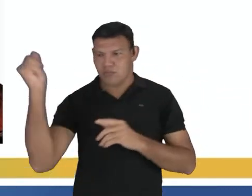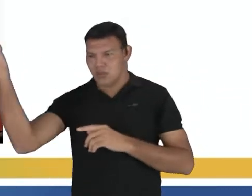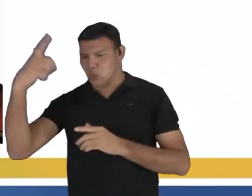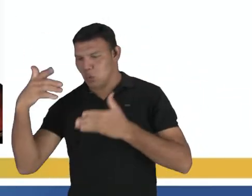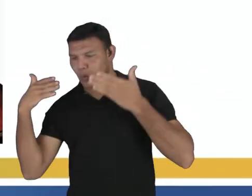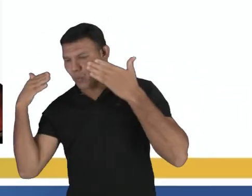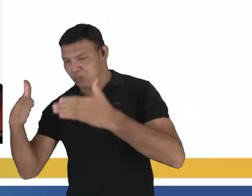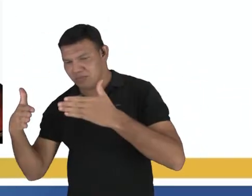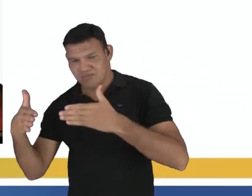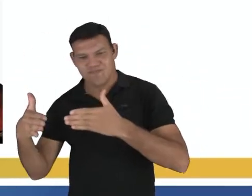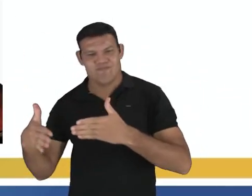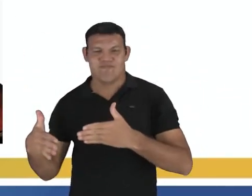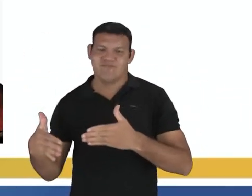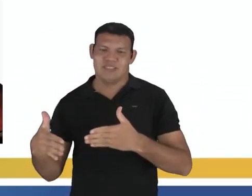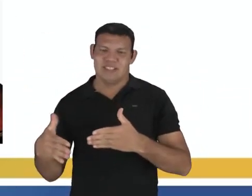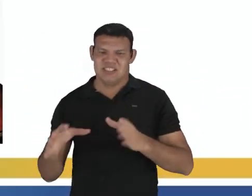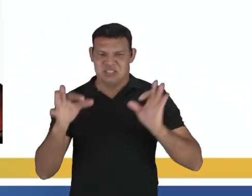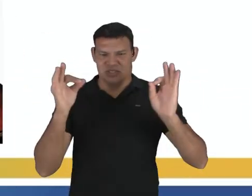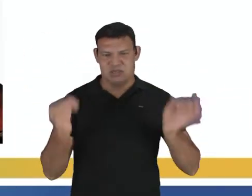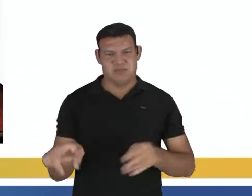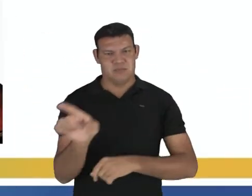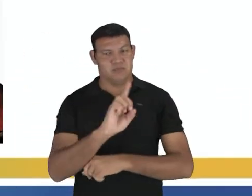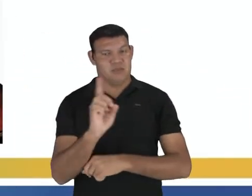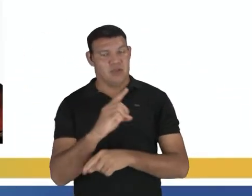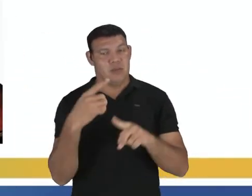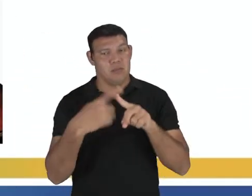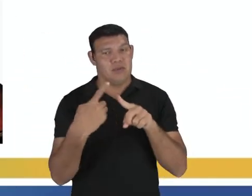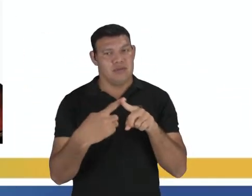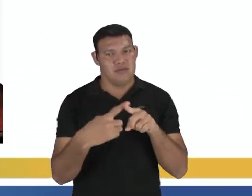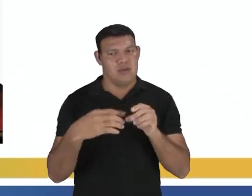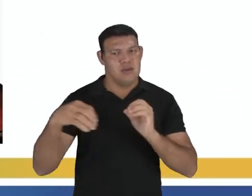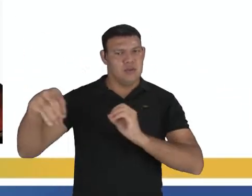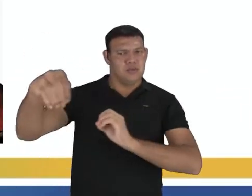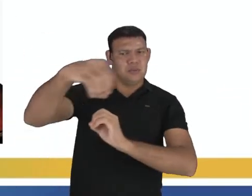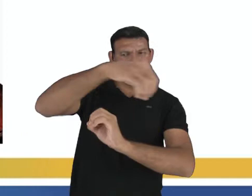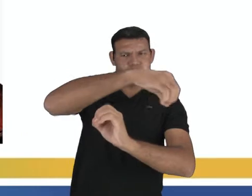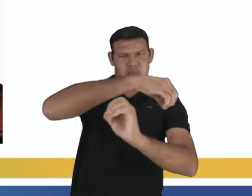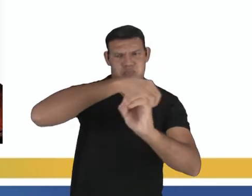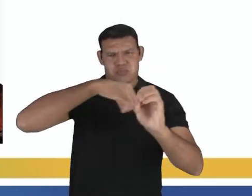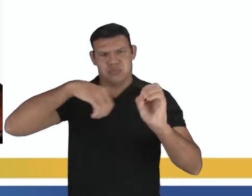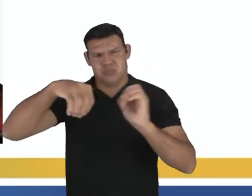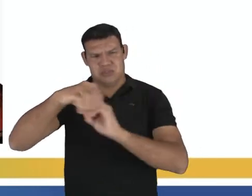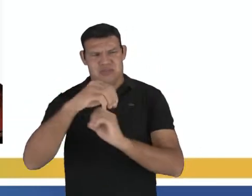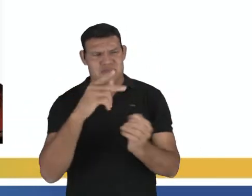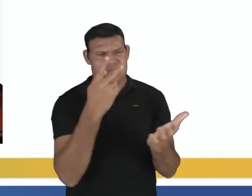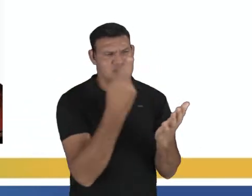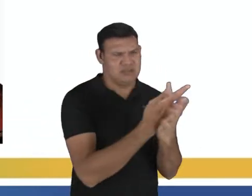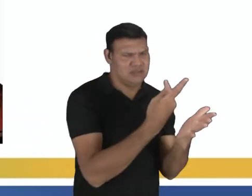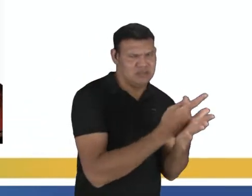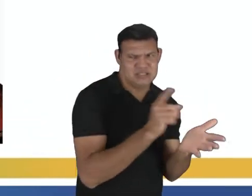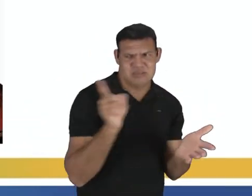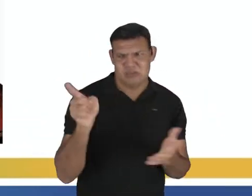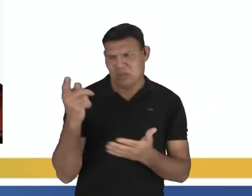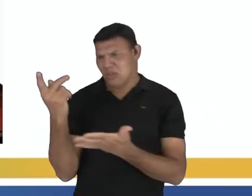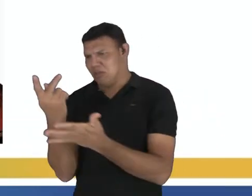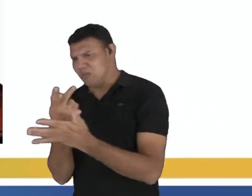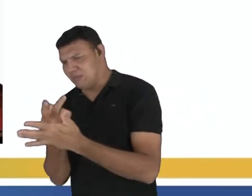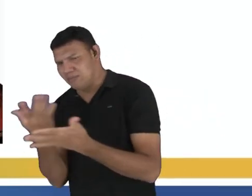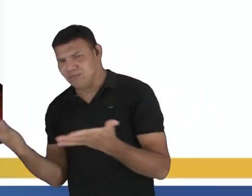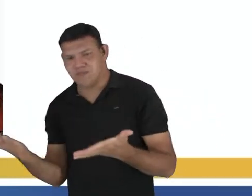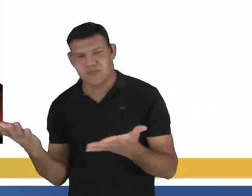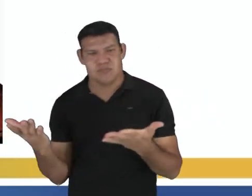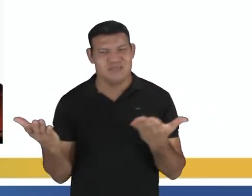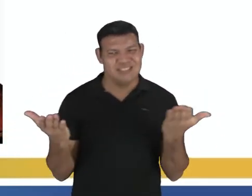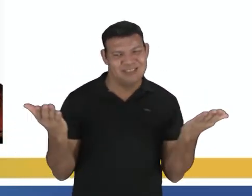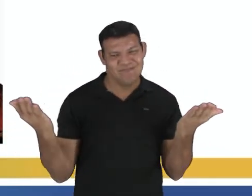descrever a órbita de Marte, por exemplo, que não estava correto nem com o sistema geocêntrico, heliocêntrico e